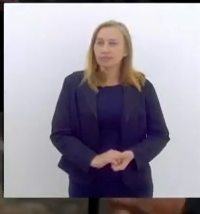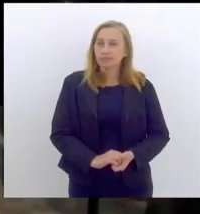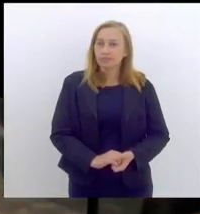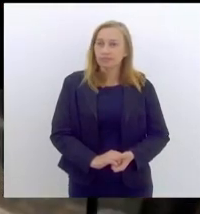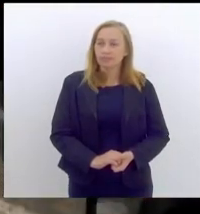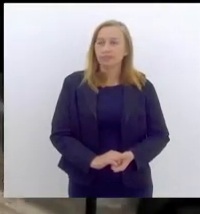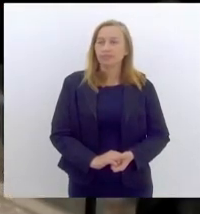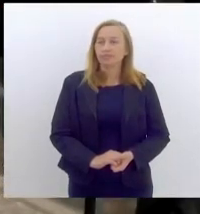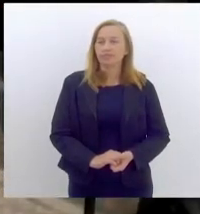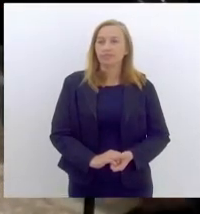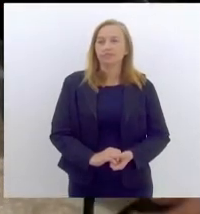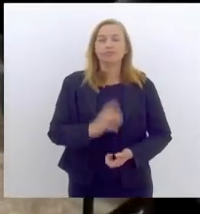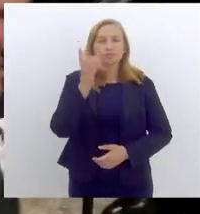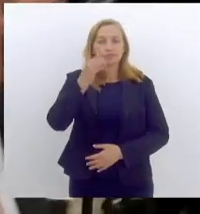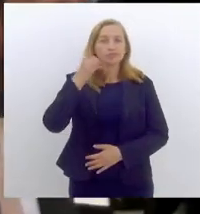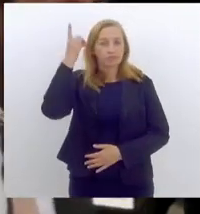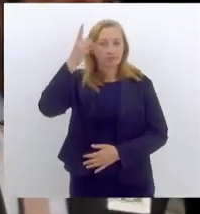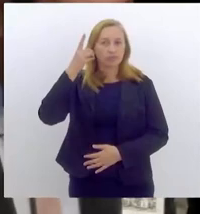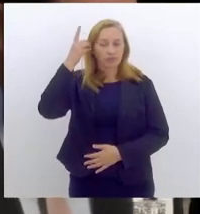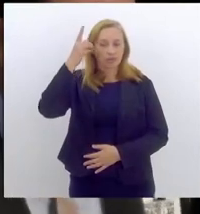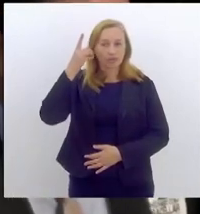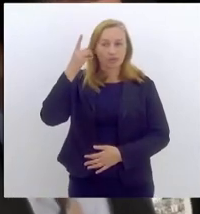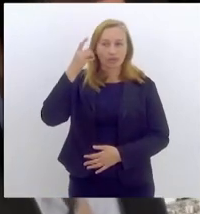Deputado Márcio Gualberto.